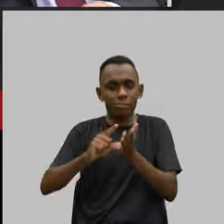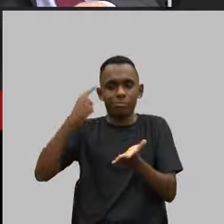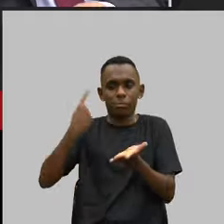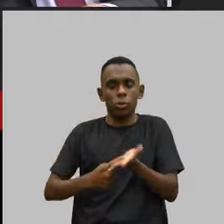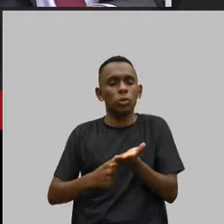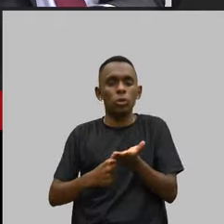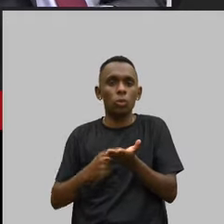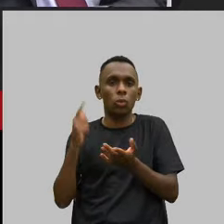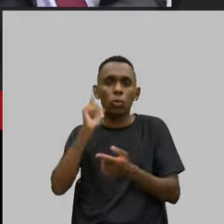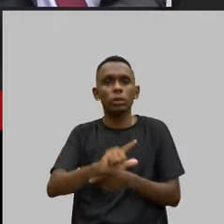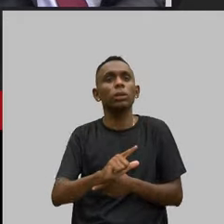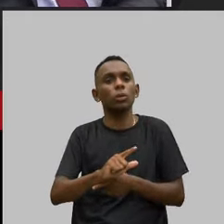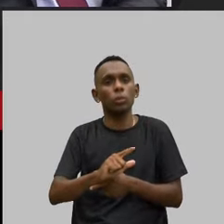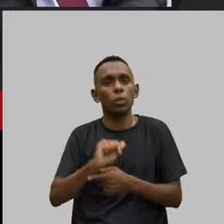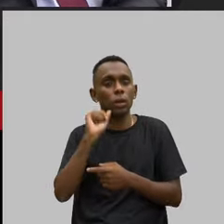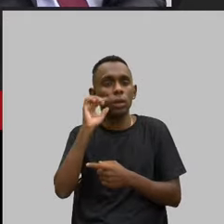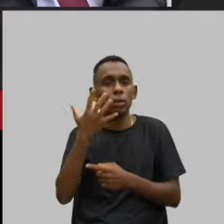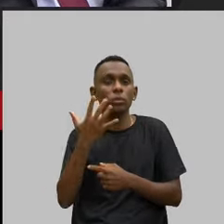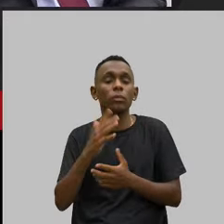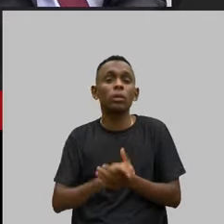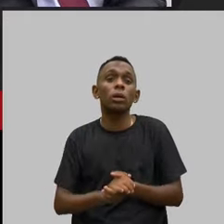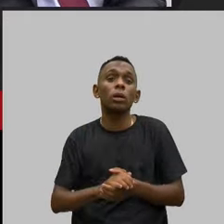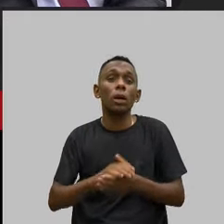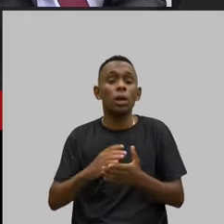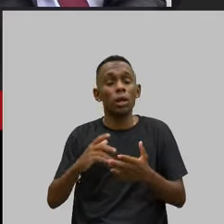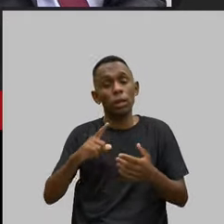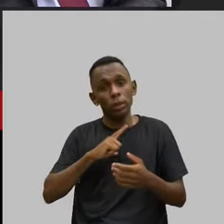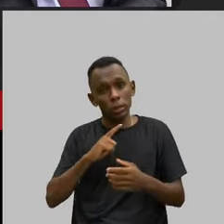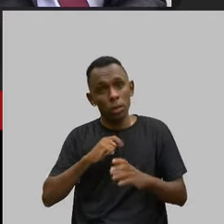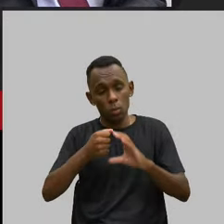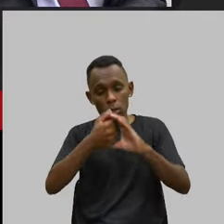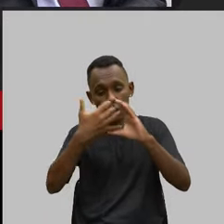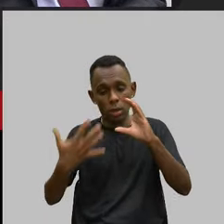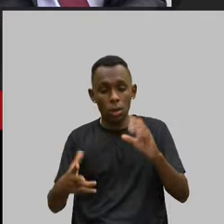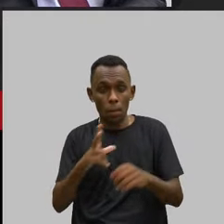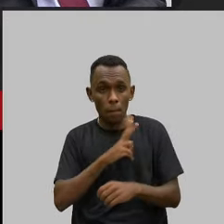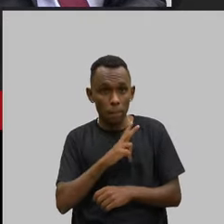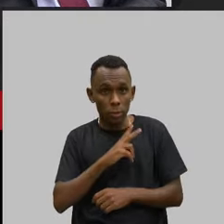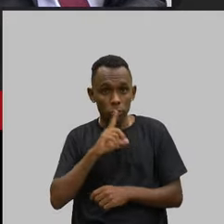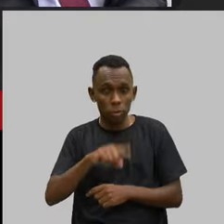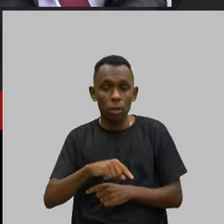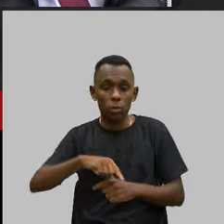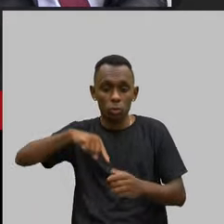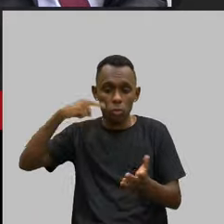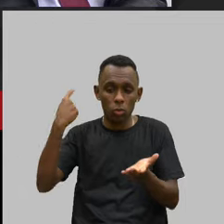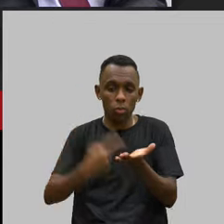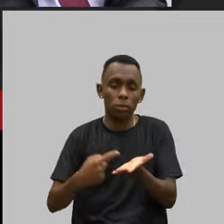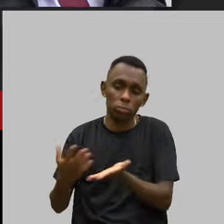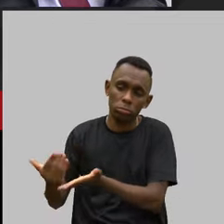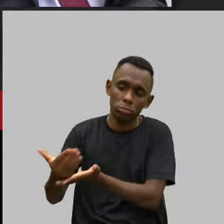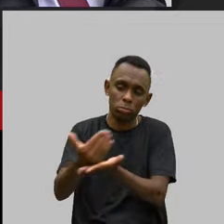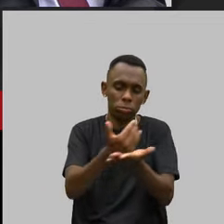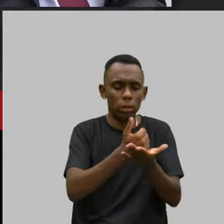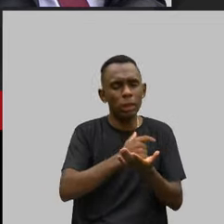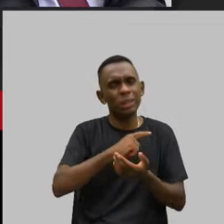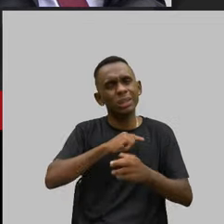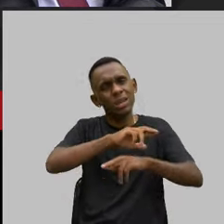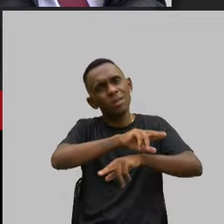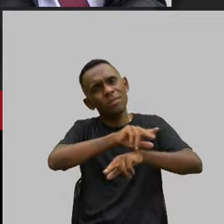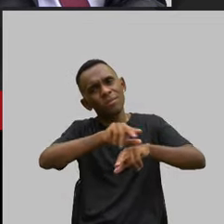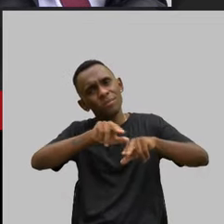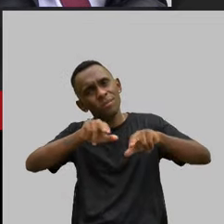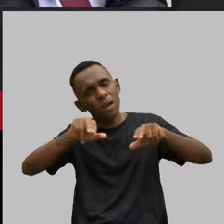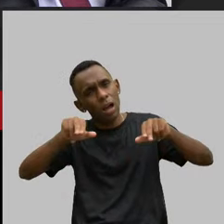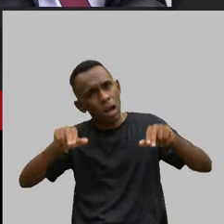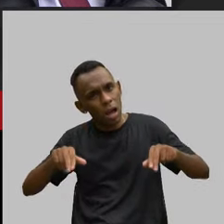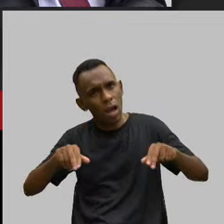uma algo muito interessante muito particular dentro do estado que é o compromisso de arrecadação existem vários compromissos que podem ser feitos com